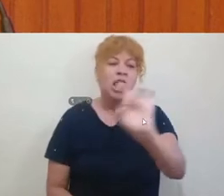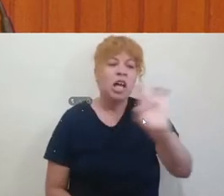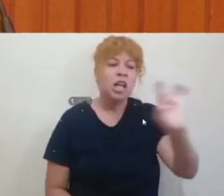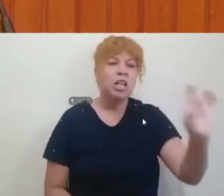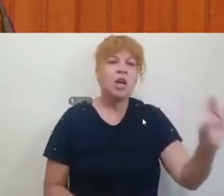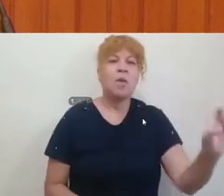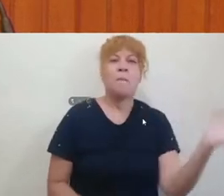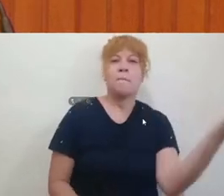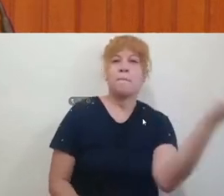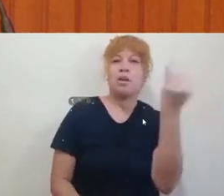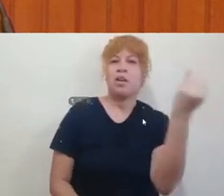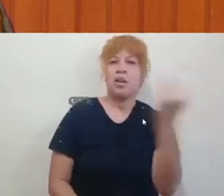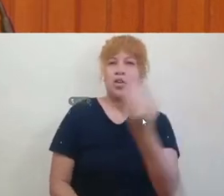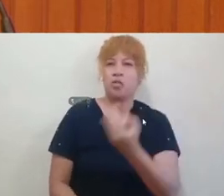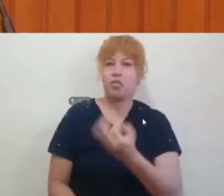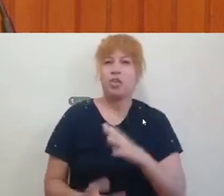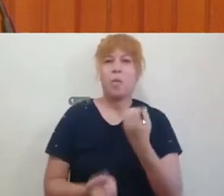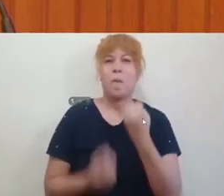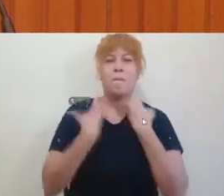viabilizar.